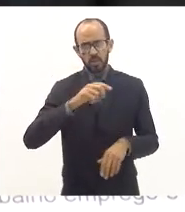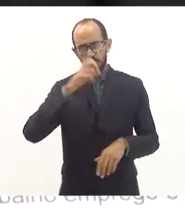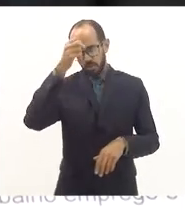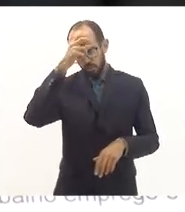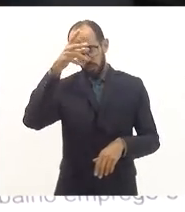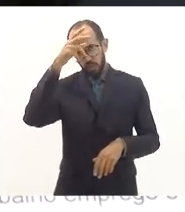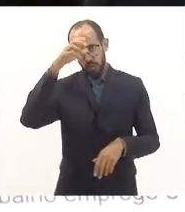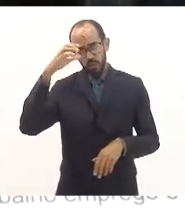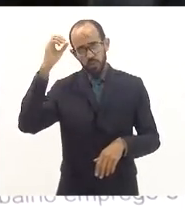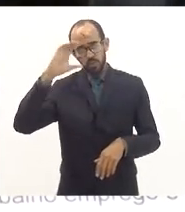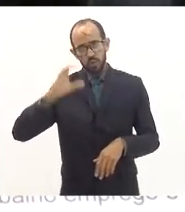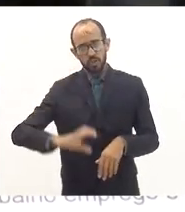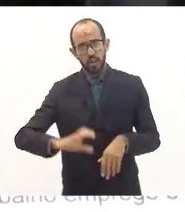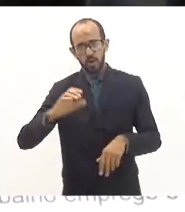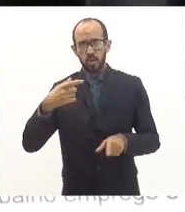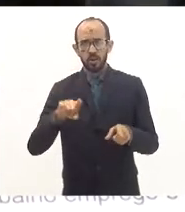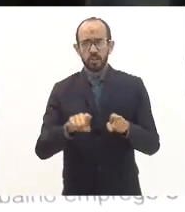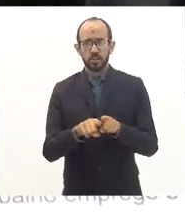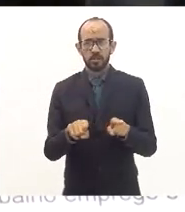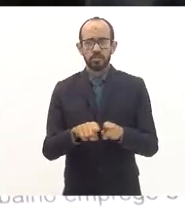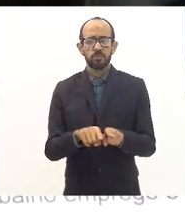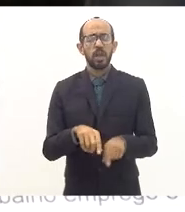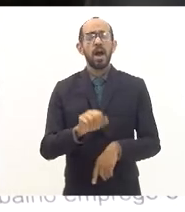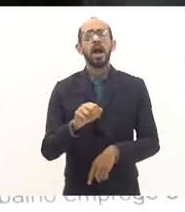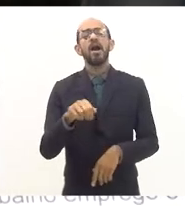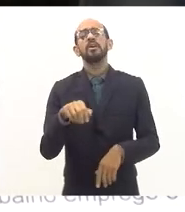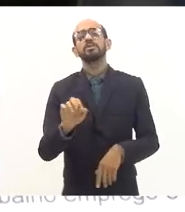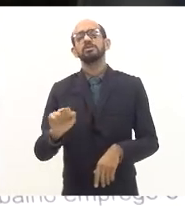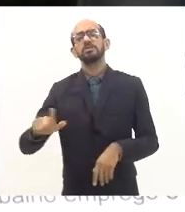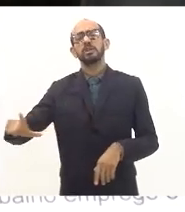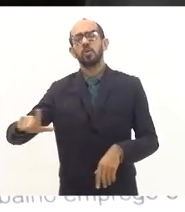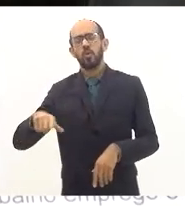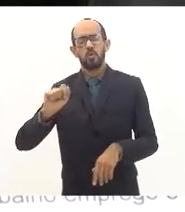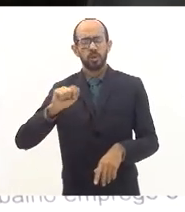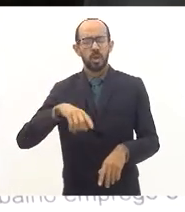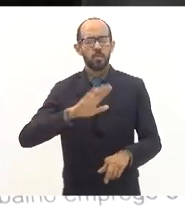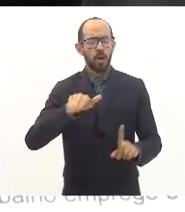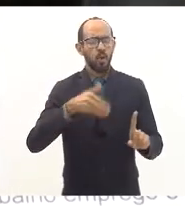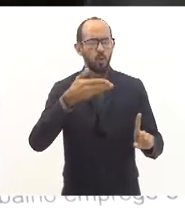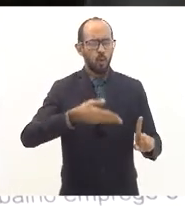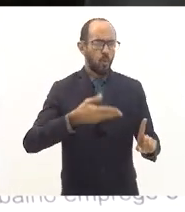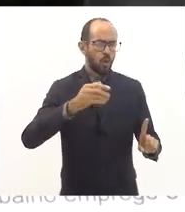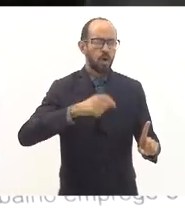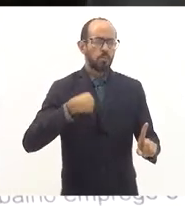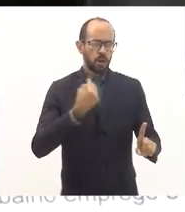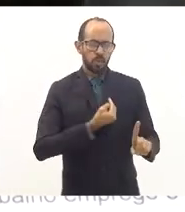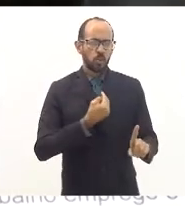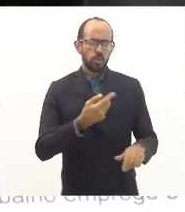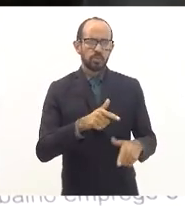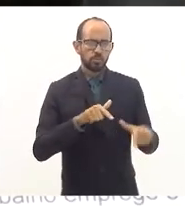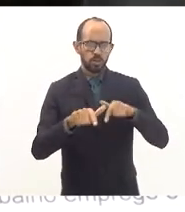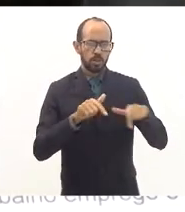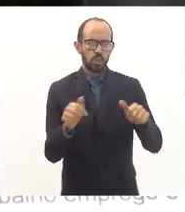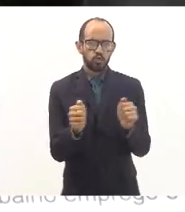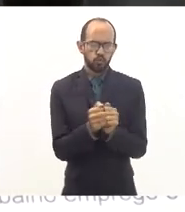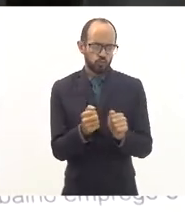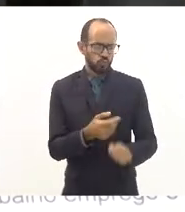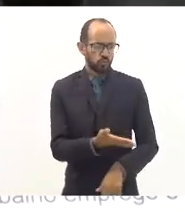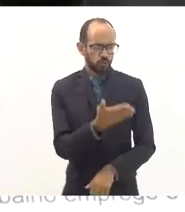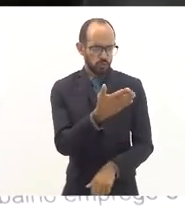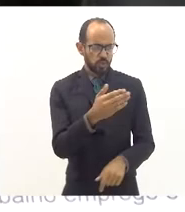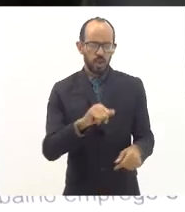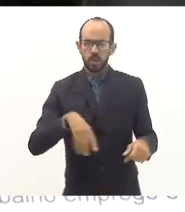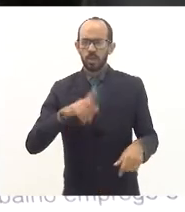prefeito de Niterói, o Axel Grael, que para nós é uma honra poder estar trabalhando ao seu lado, ele que tem